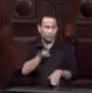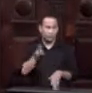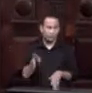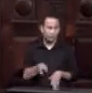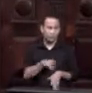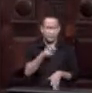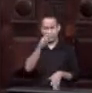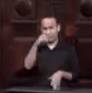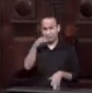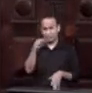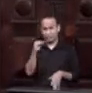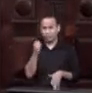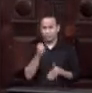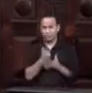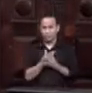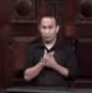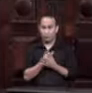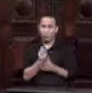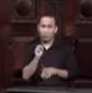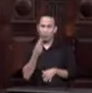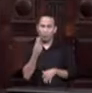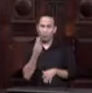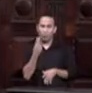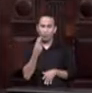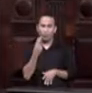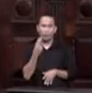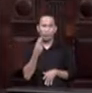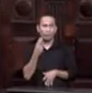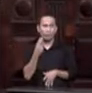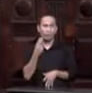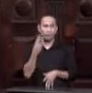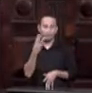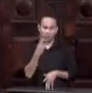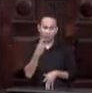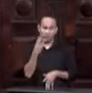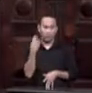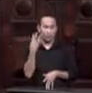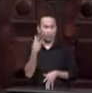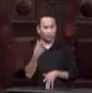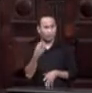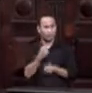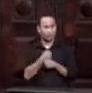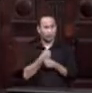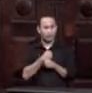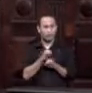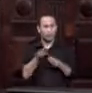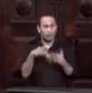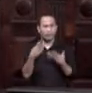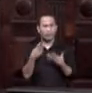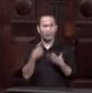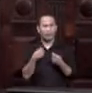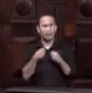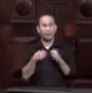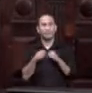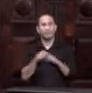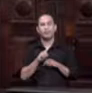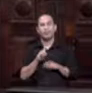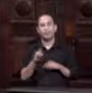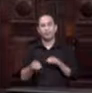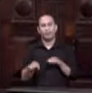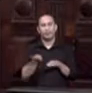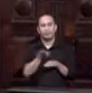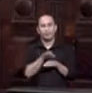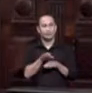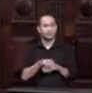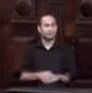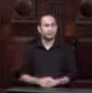desse teto de gastos, ou em 3, 4 anos, quando a economia do Rio de Janeiro voltar a crescer,